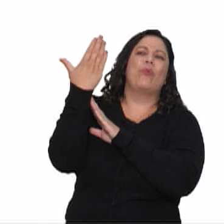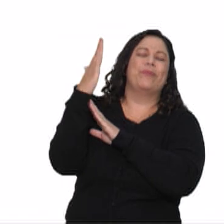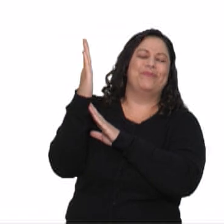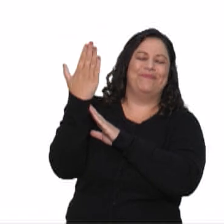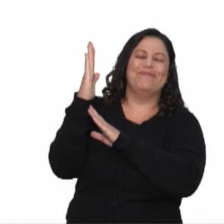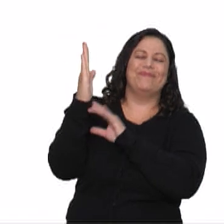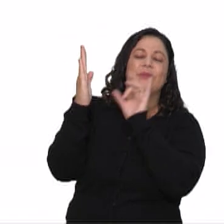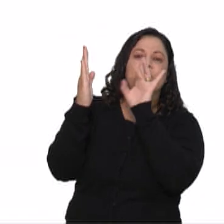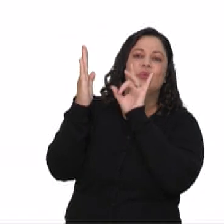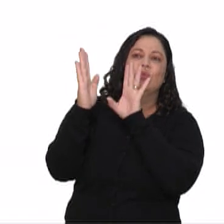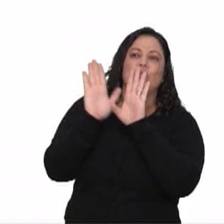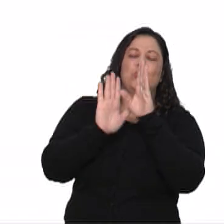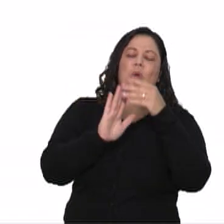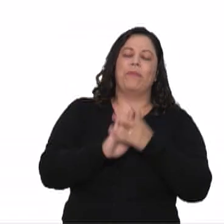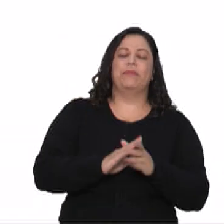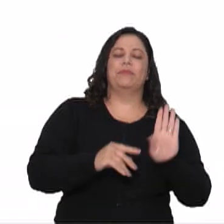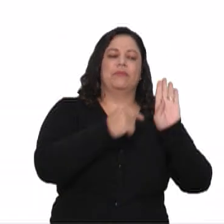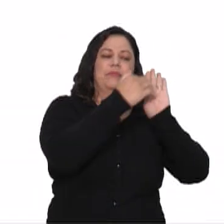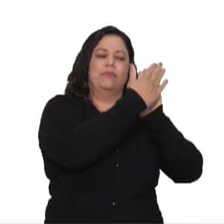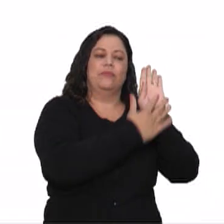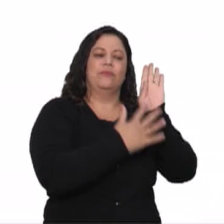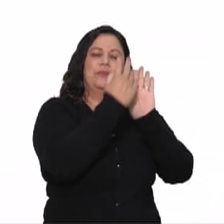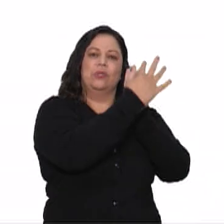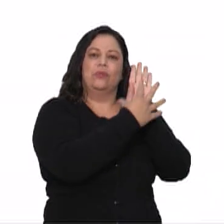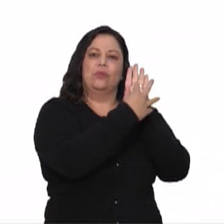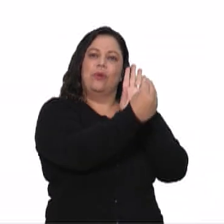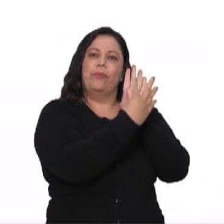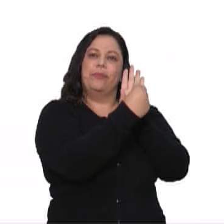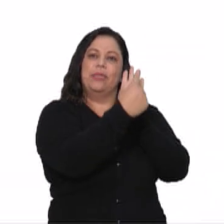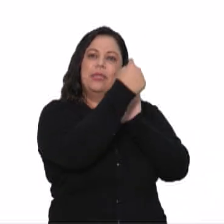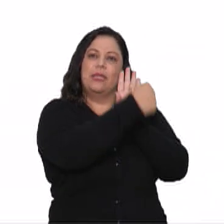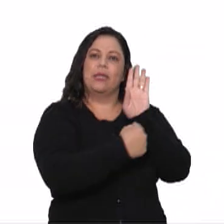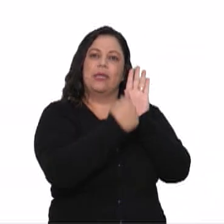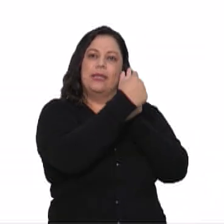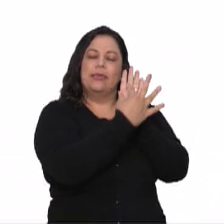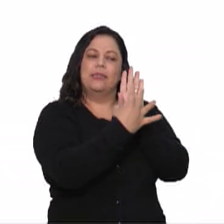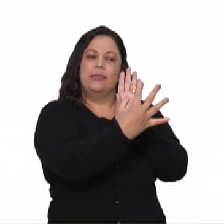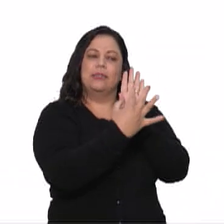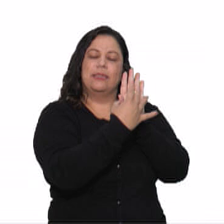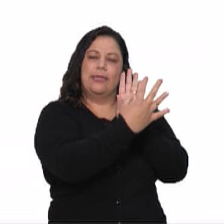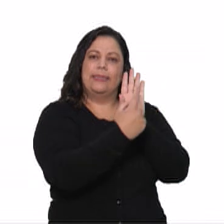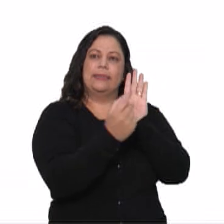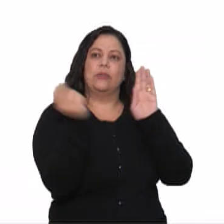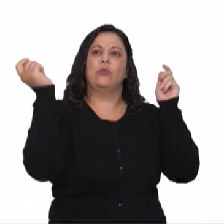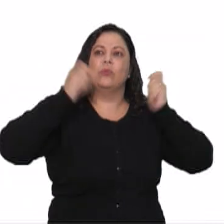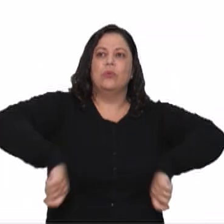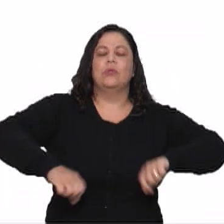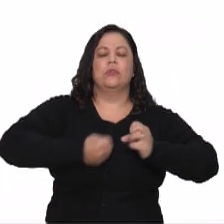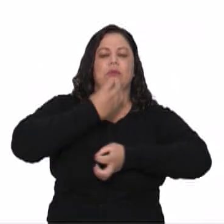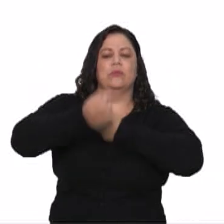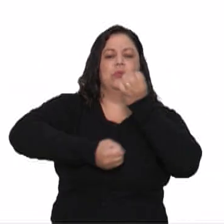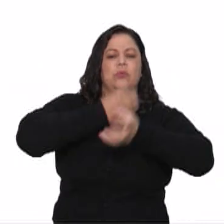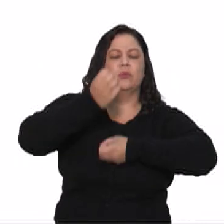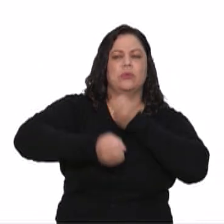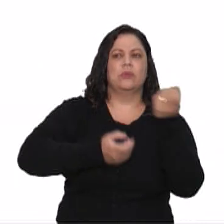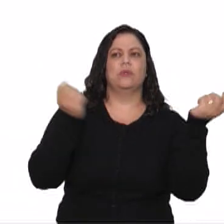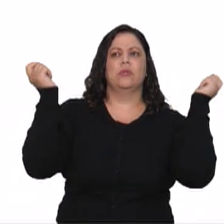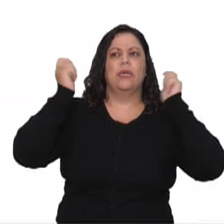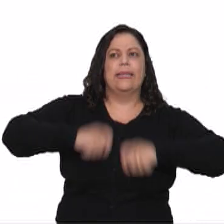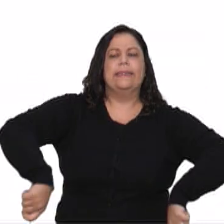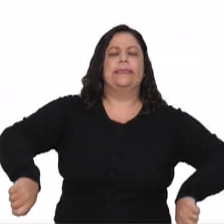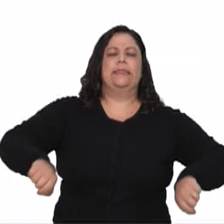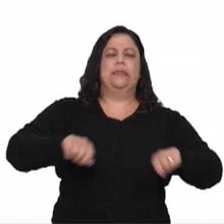só a aparência, uma imagem que é imitação. Por isso, a poesia está a 3 estágios